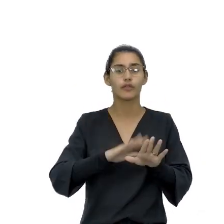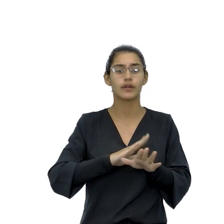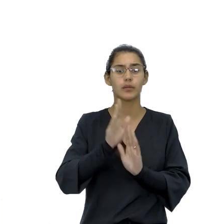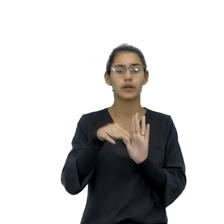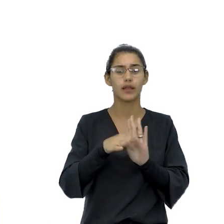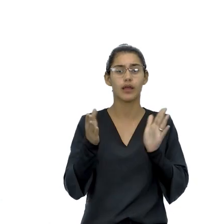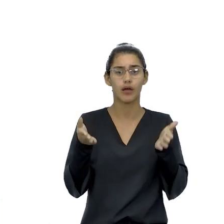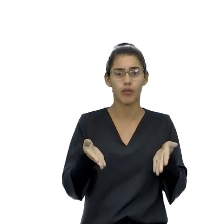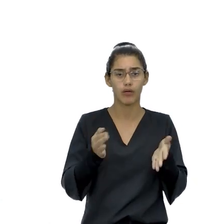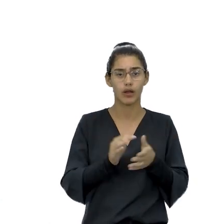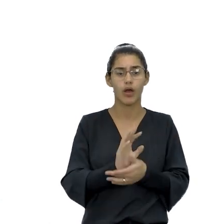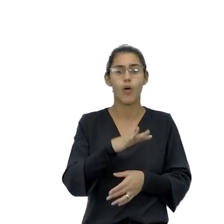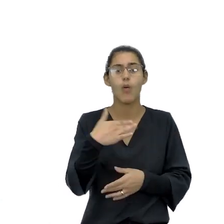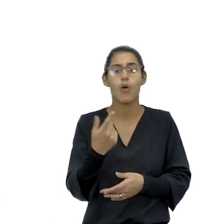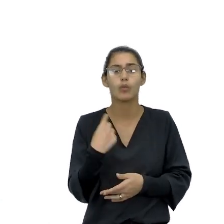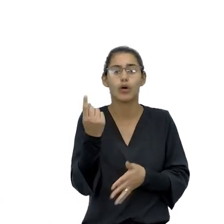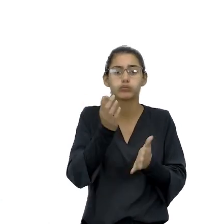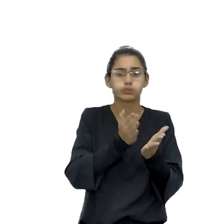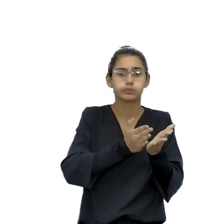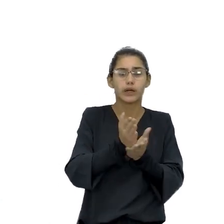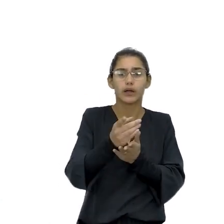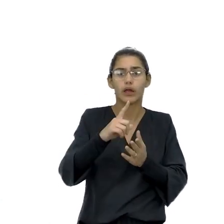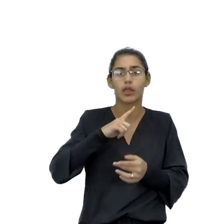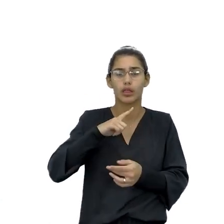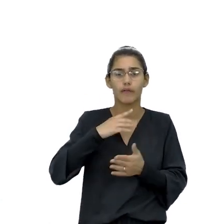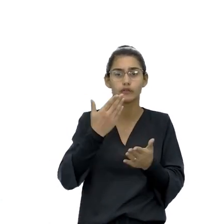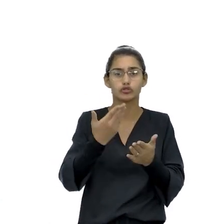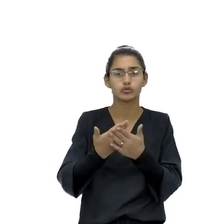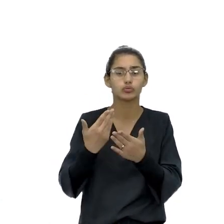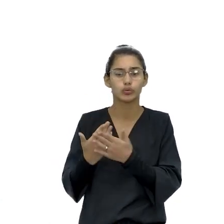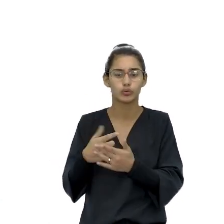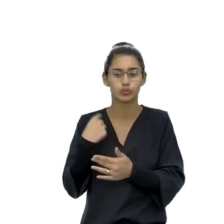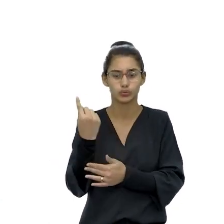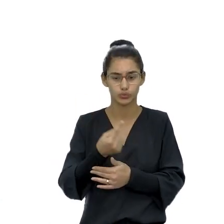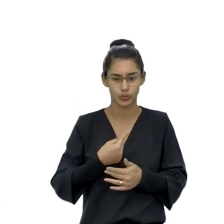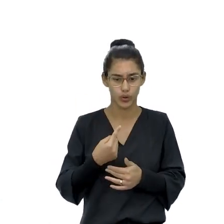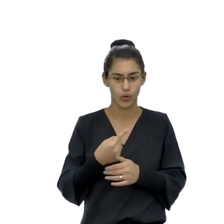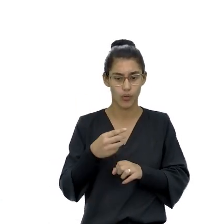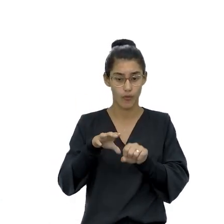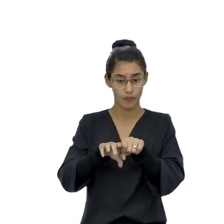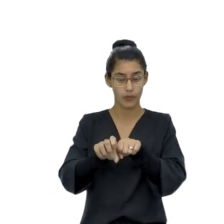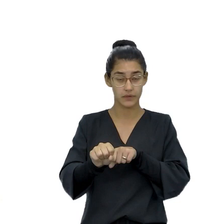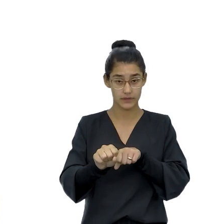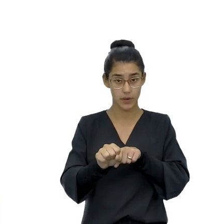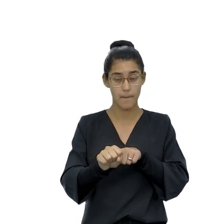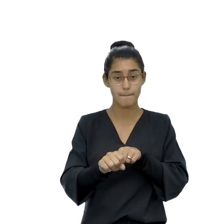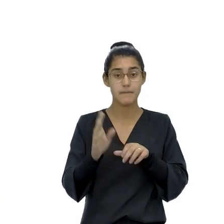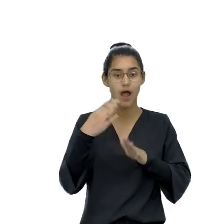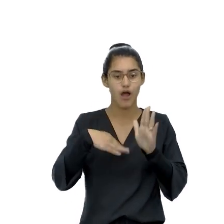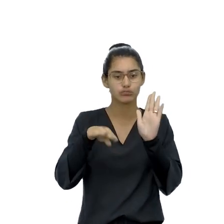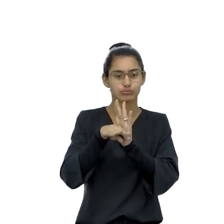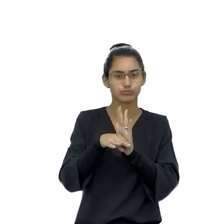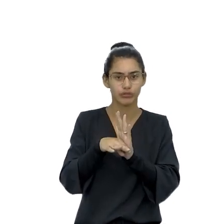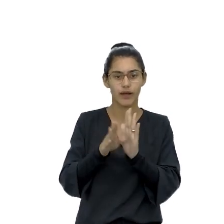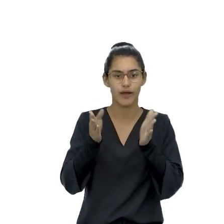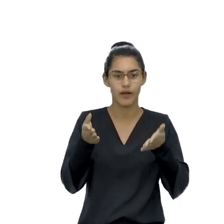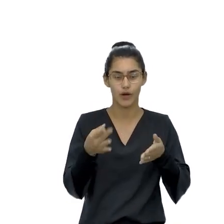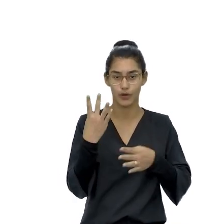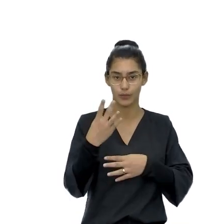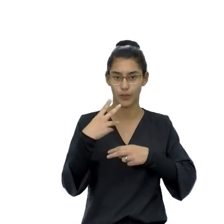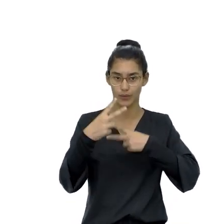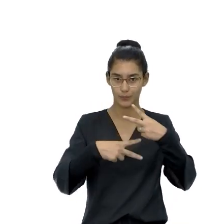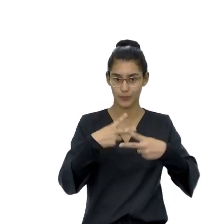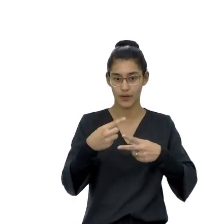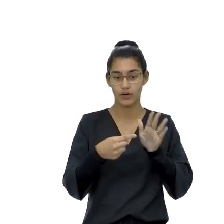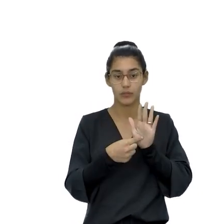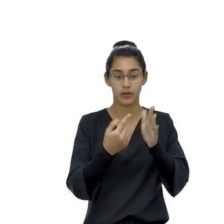até o momento. Qual foi o nosso percurso de estudo, nosso percurso de formação para chegarmos aqui, então, no quarto